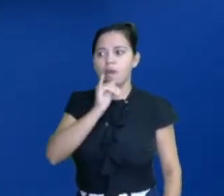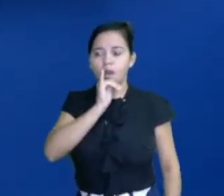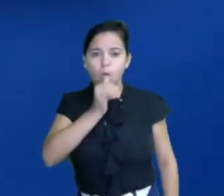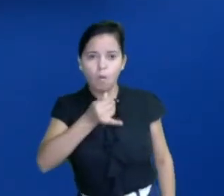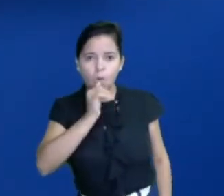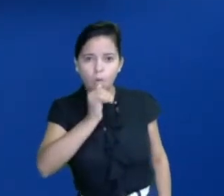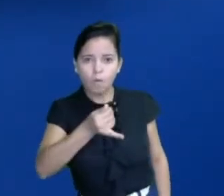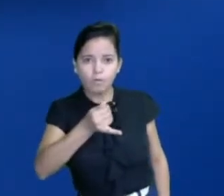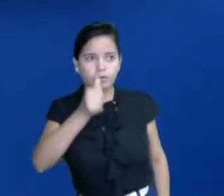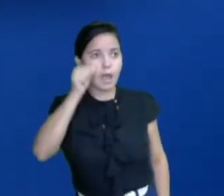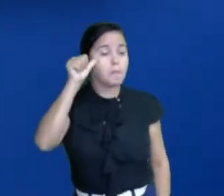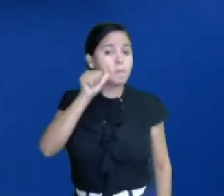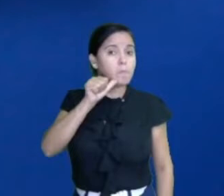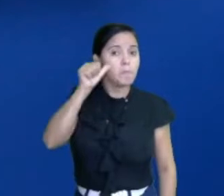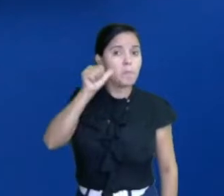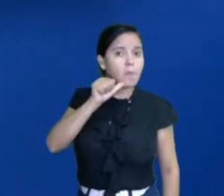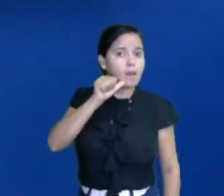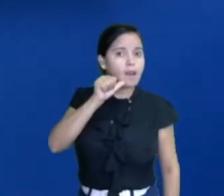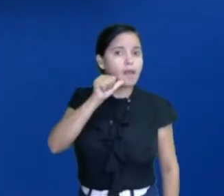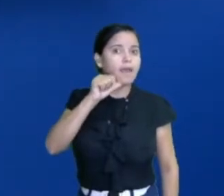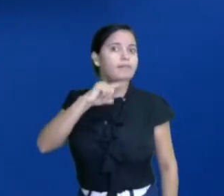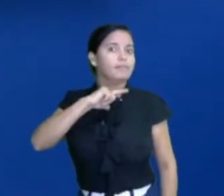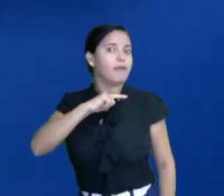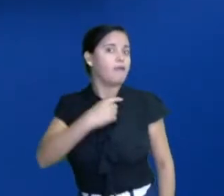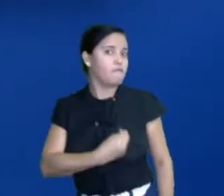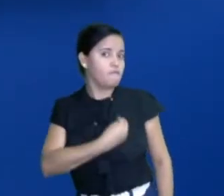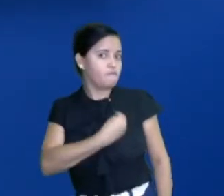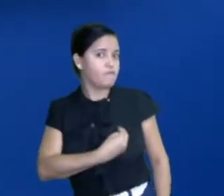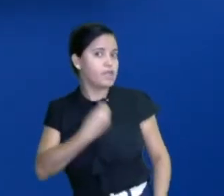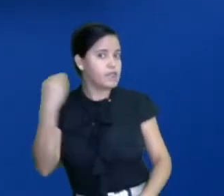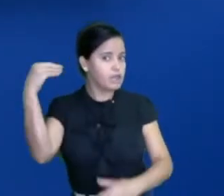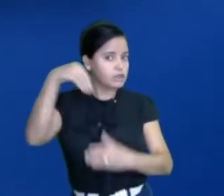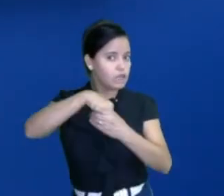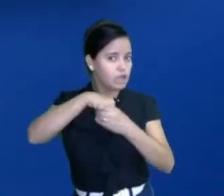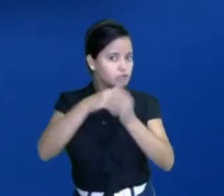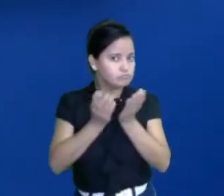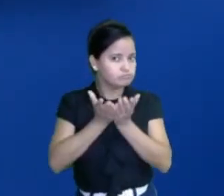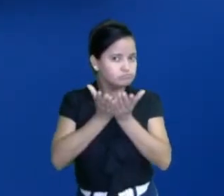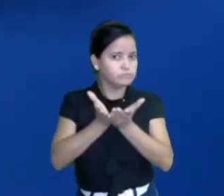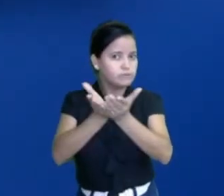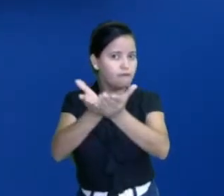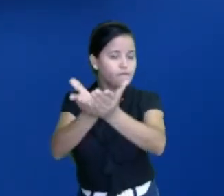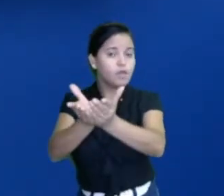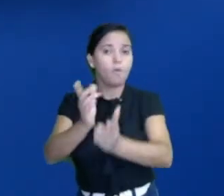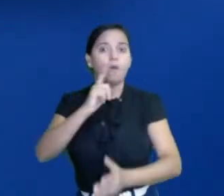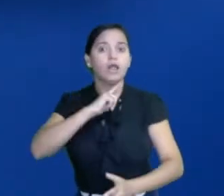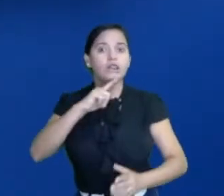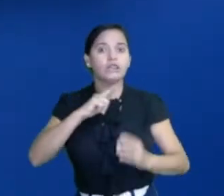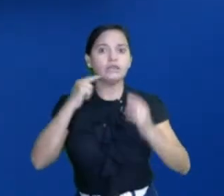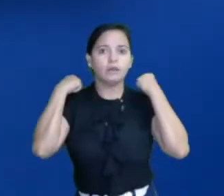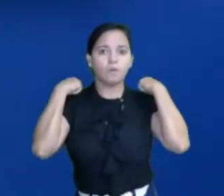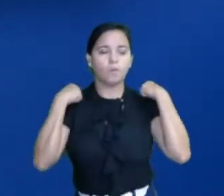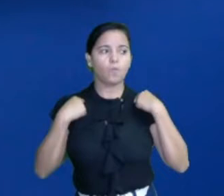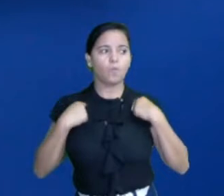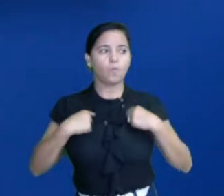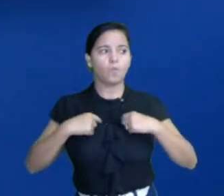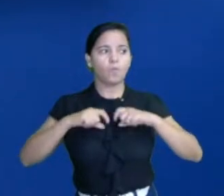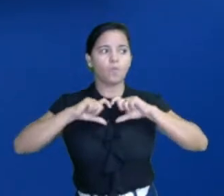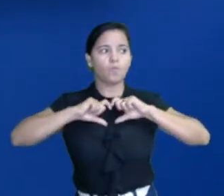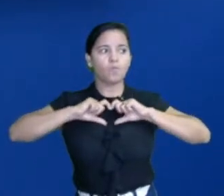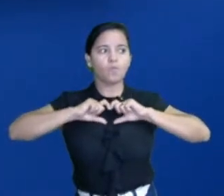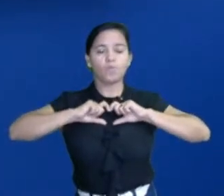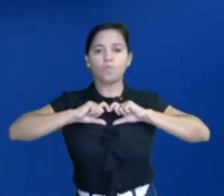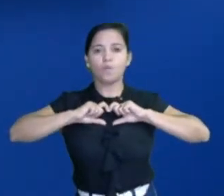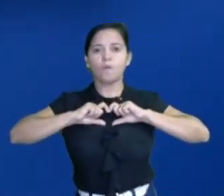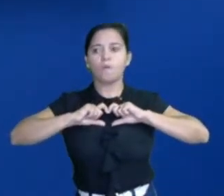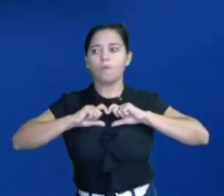uma mulher, né, que estava lá nesse navio e que ela tinha um colar, que ela ganhou um colar. E